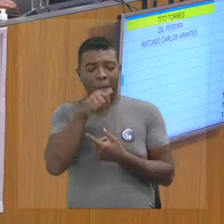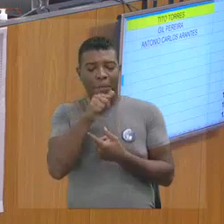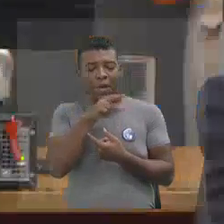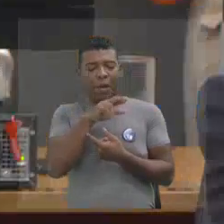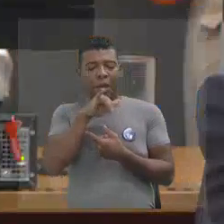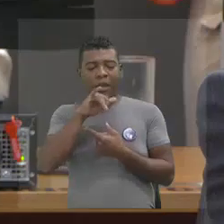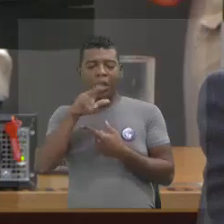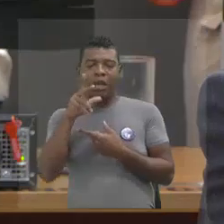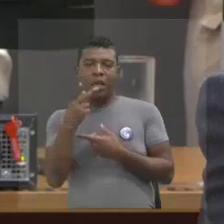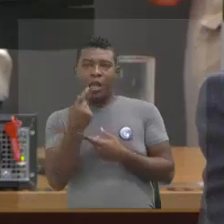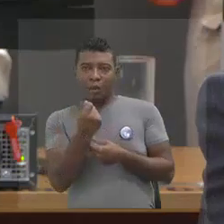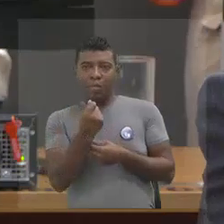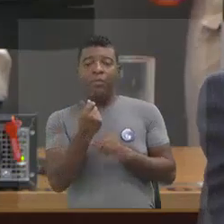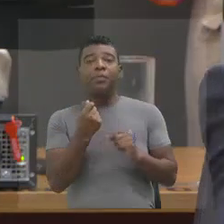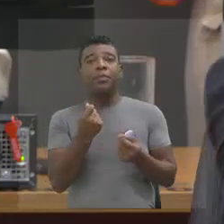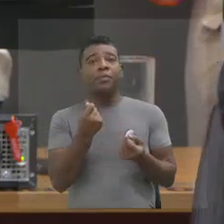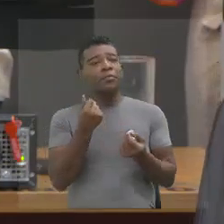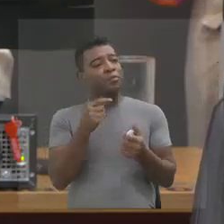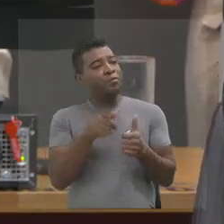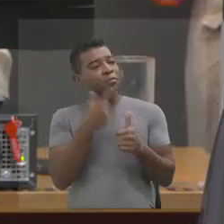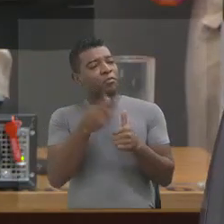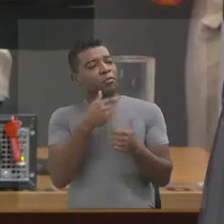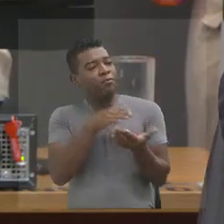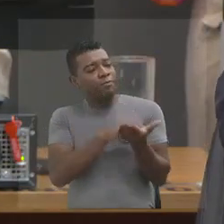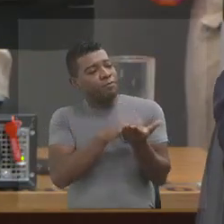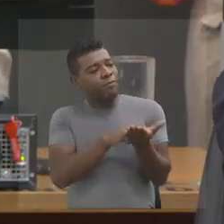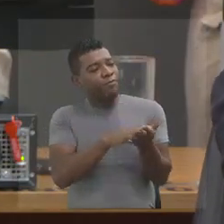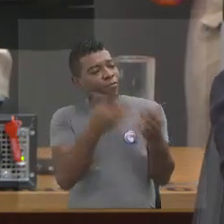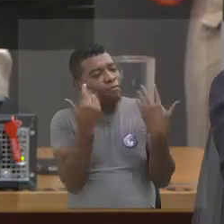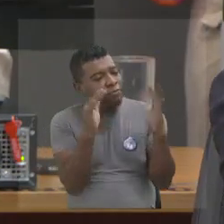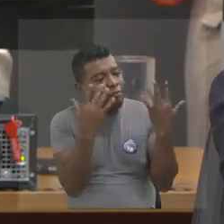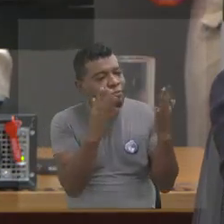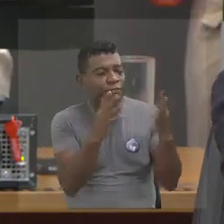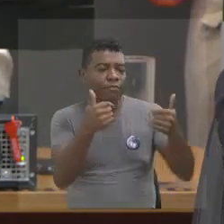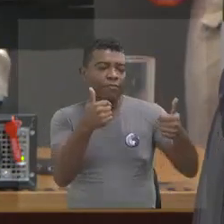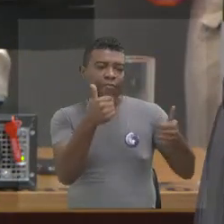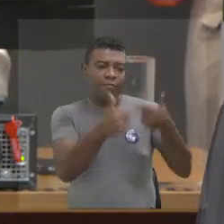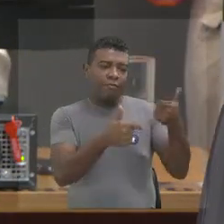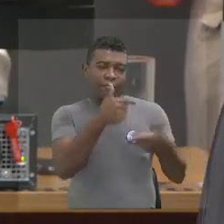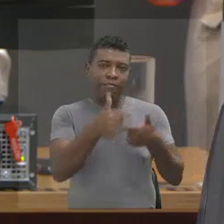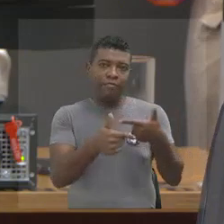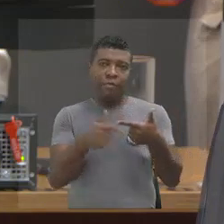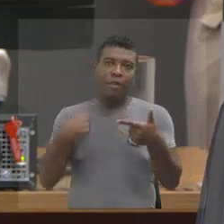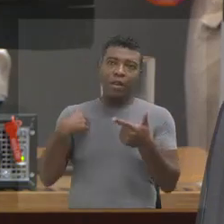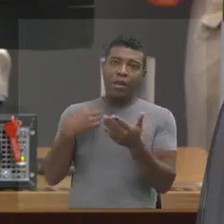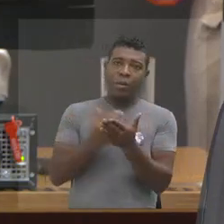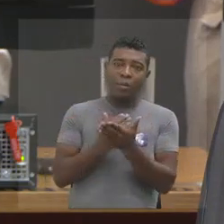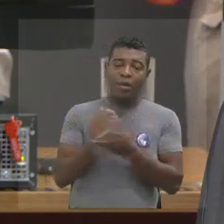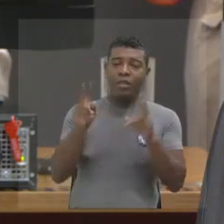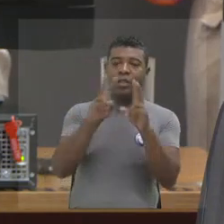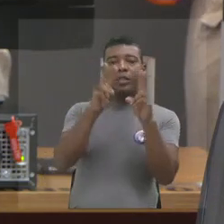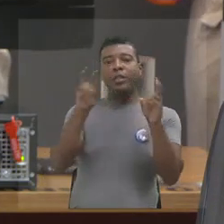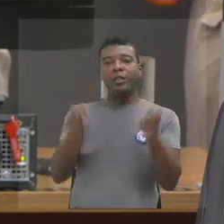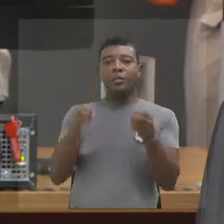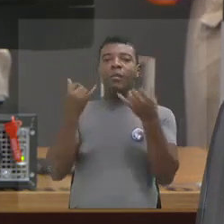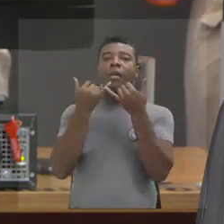por esse trabalho e começo pelo meu tema né energia solar